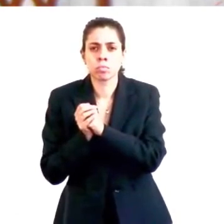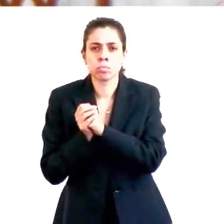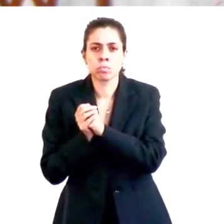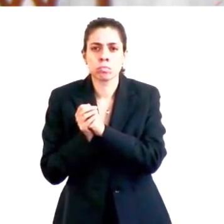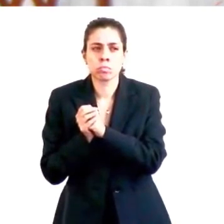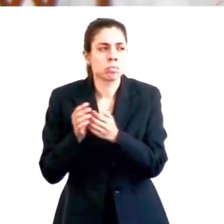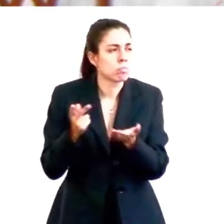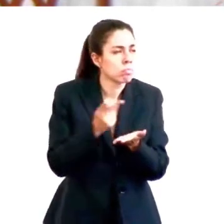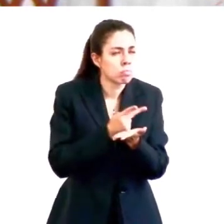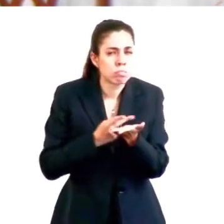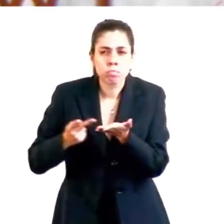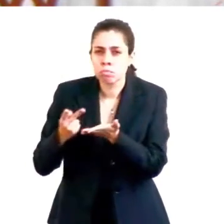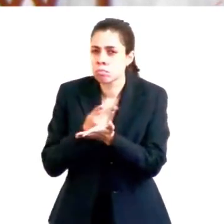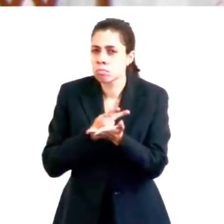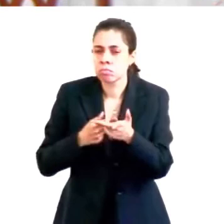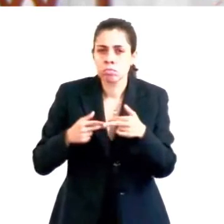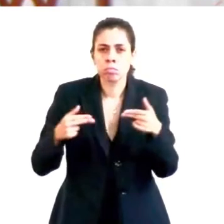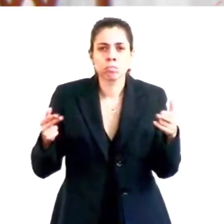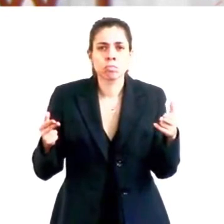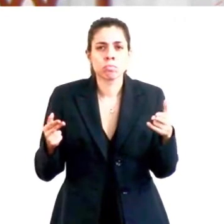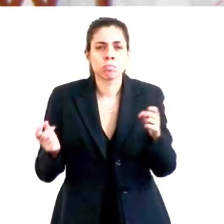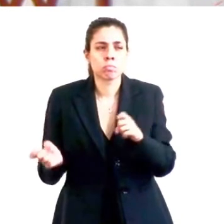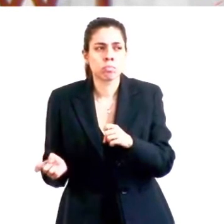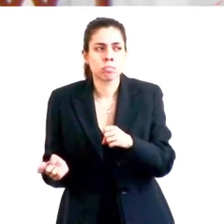buscando coisas ilícitas.